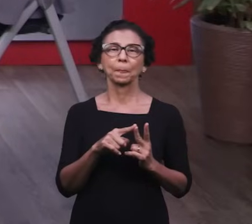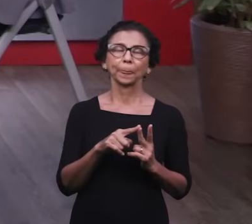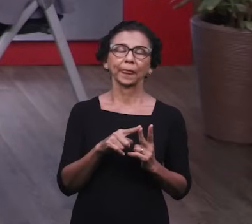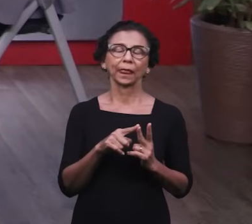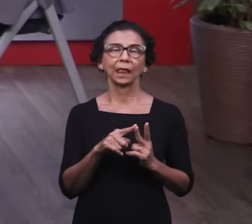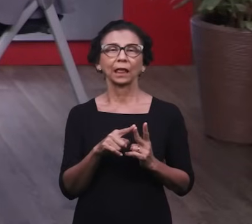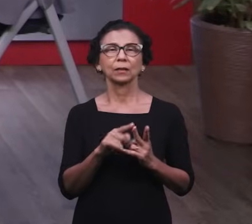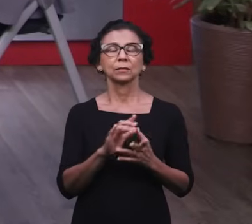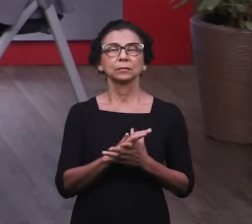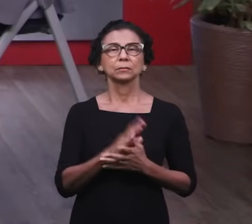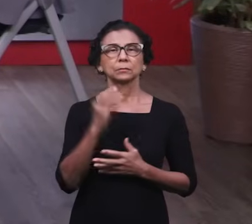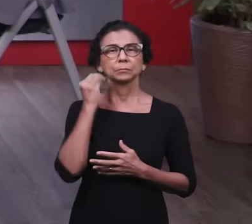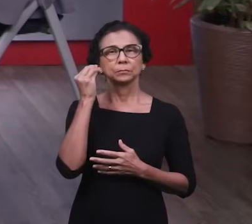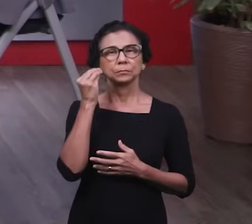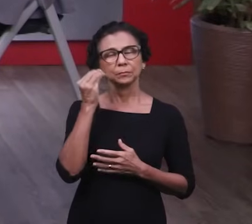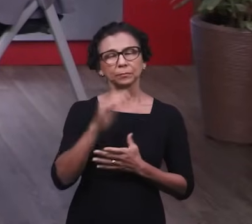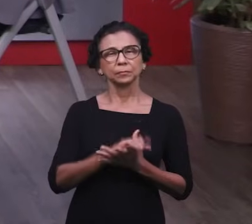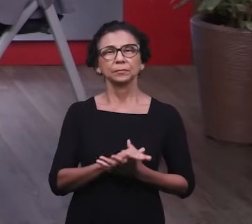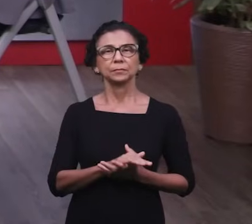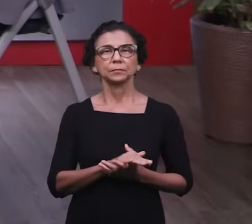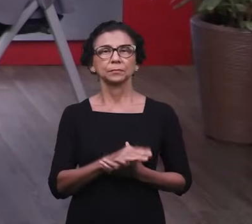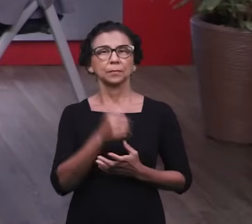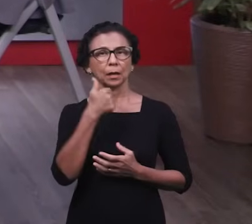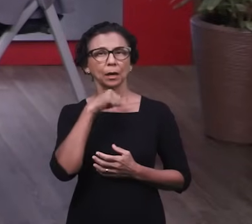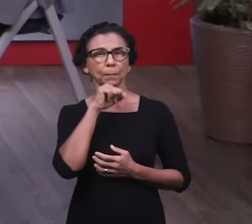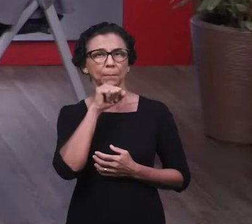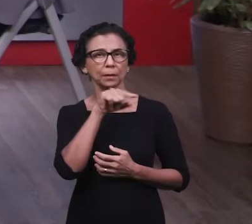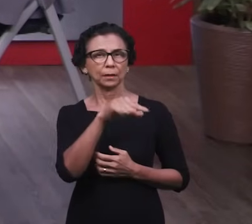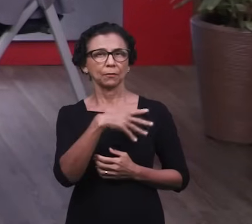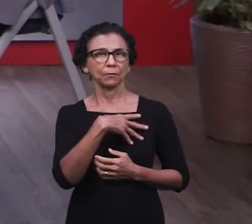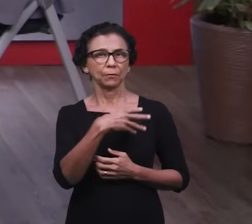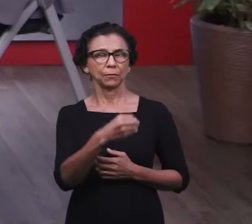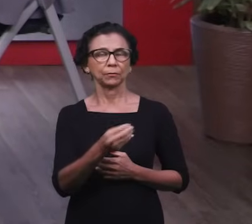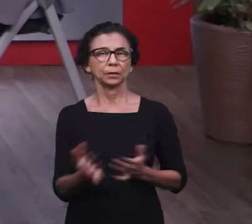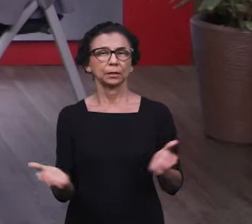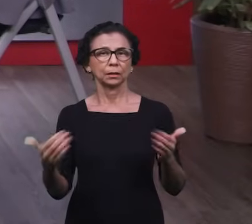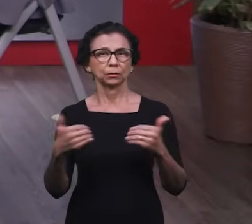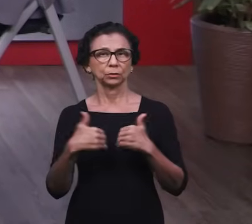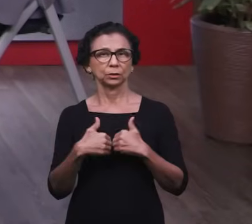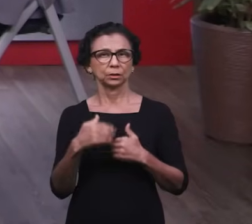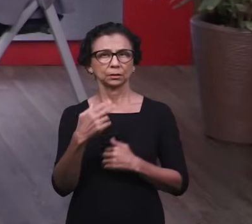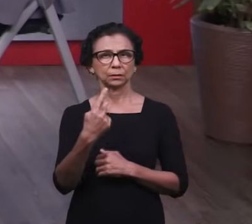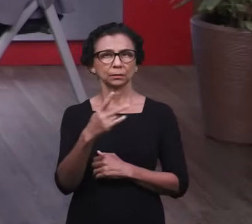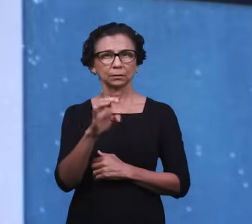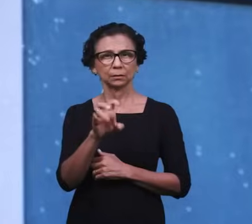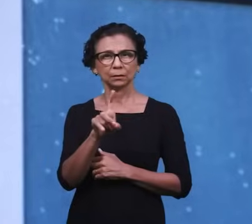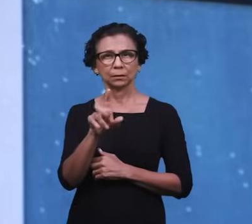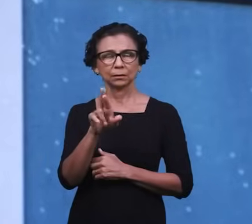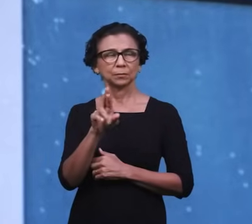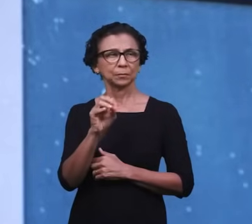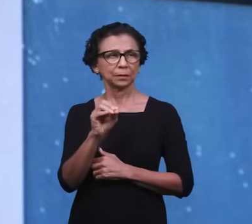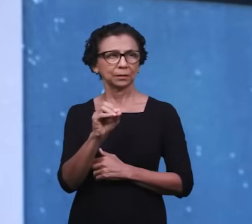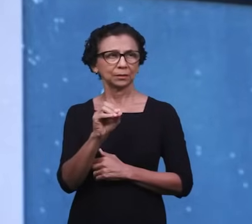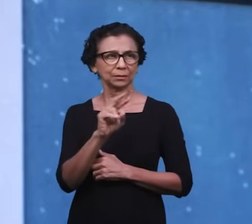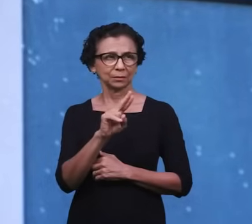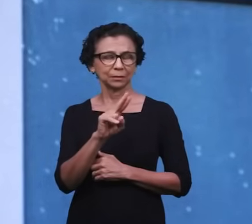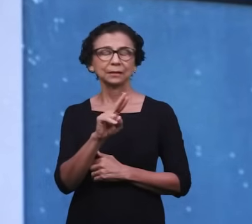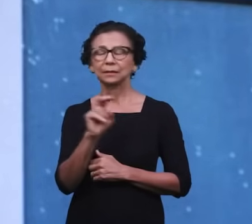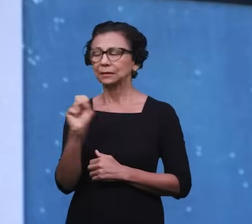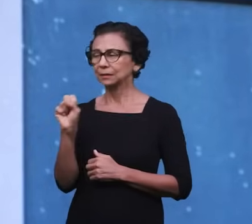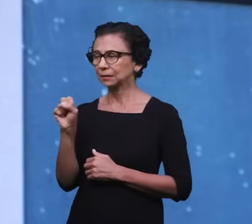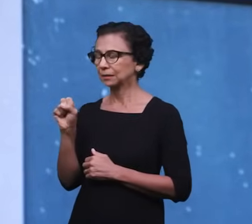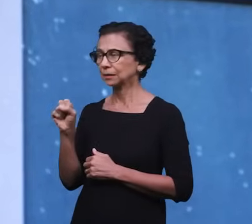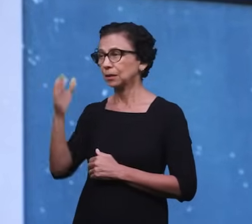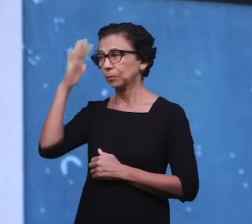um depoimento como mãe de criança autista, a mãe do Pedro, Isso. A paz do Senhor, minha irmã. Paz do Senhor, obrigada pelo convite,